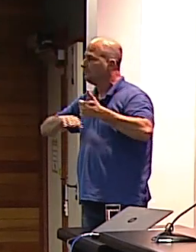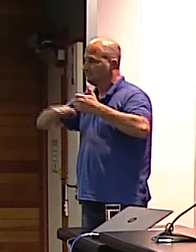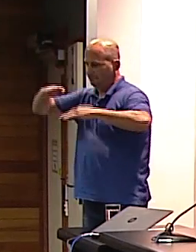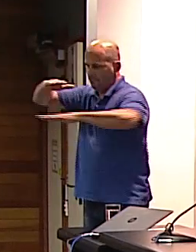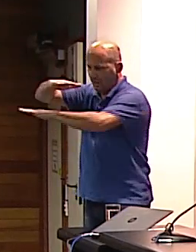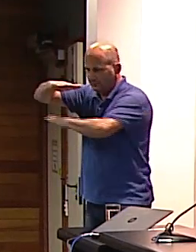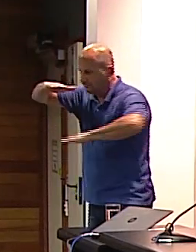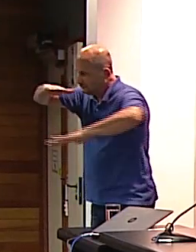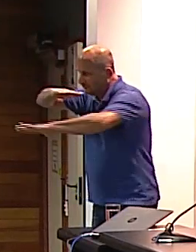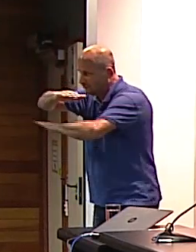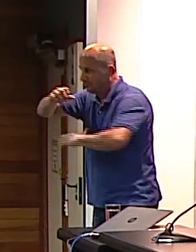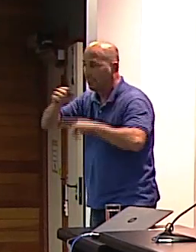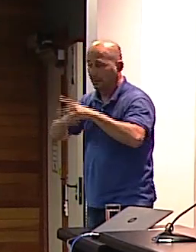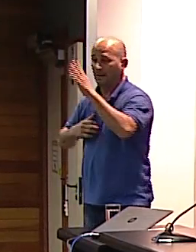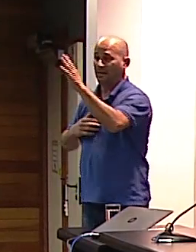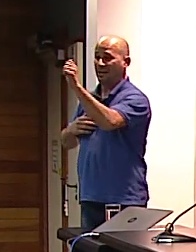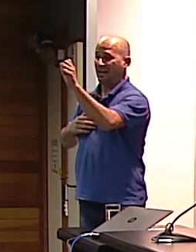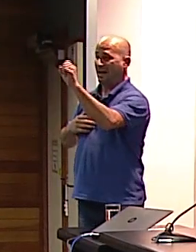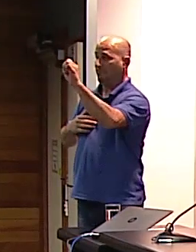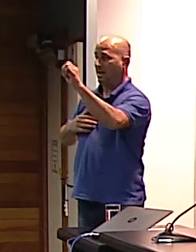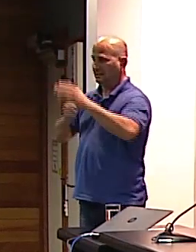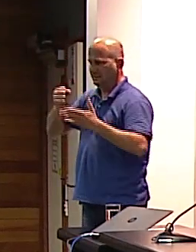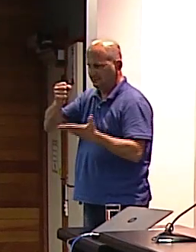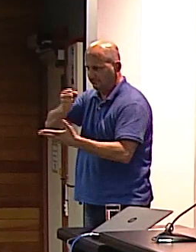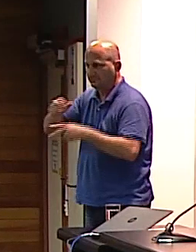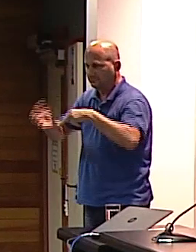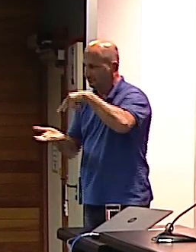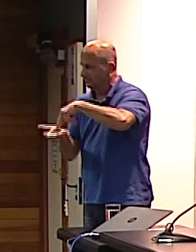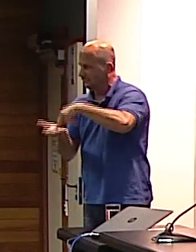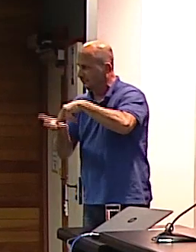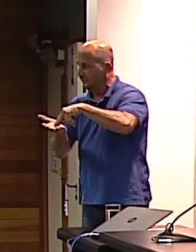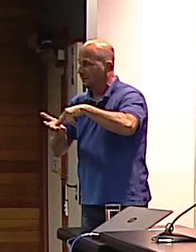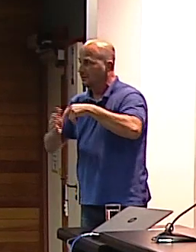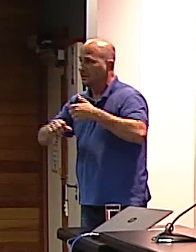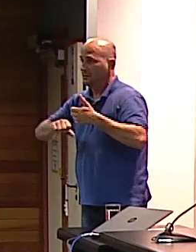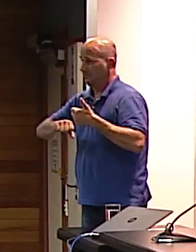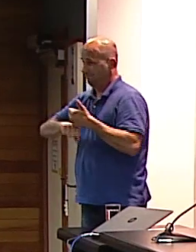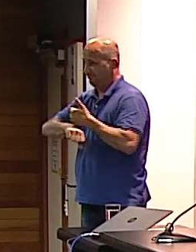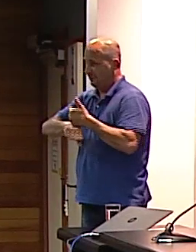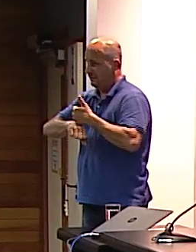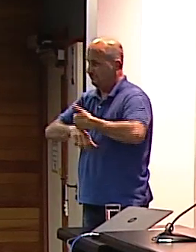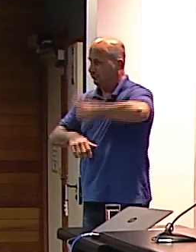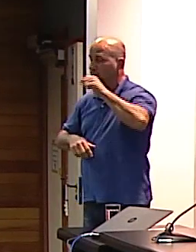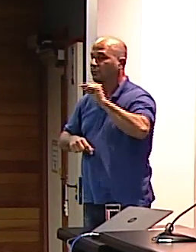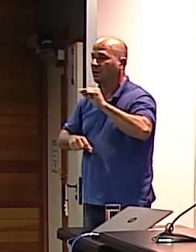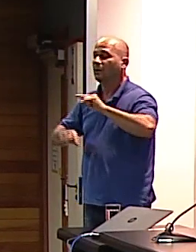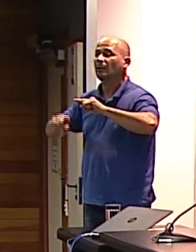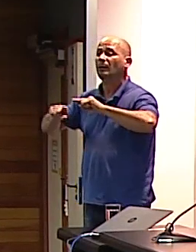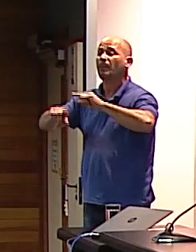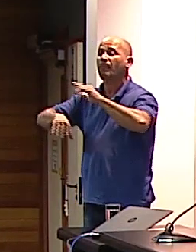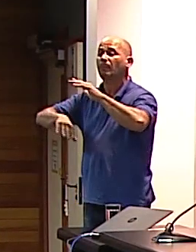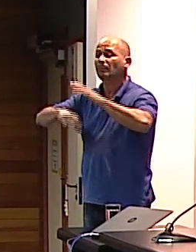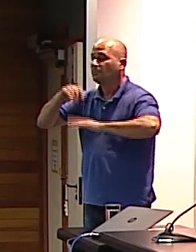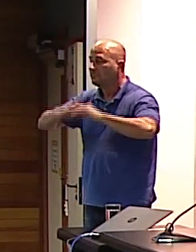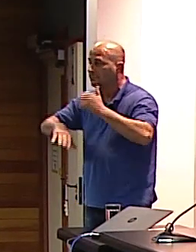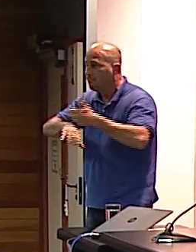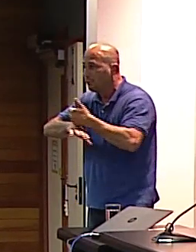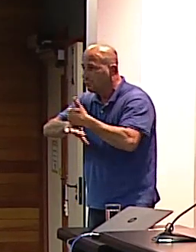sabe que existem outros setores que são responsáveis, mas a gente vai falar da base agora. A base, o que firma todo esse